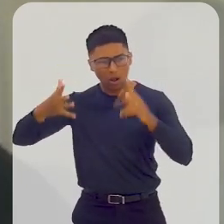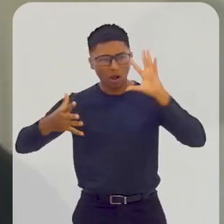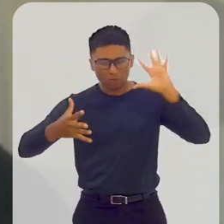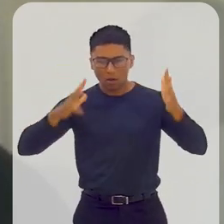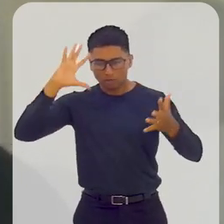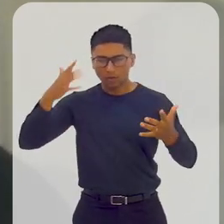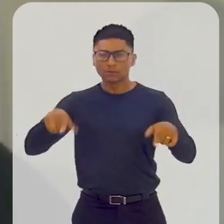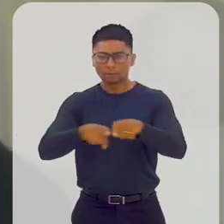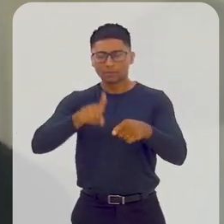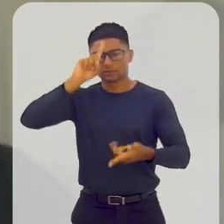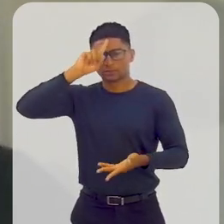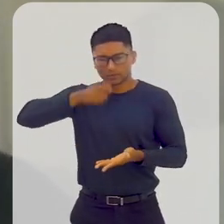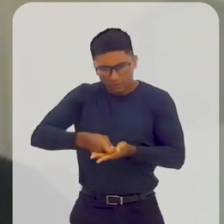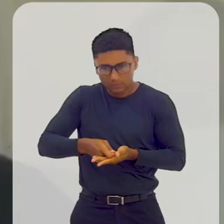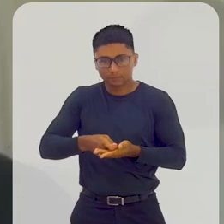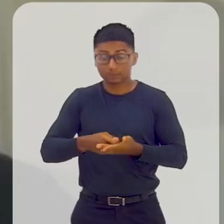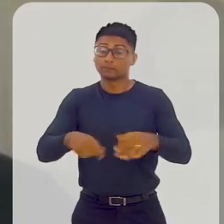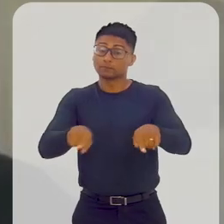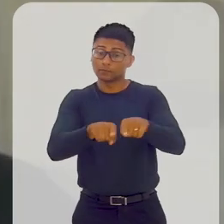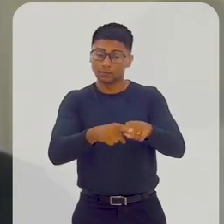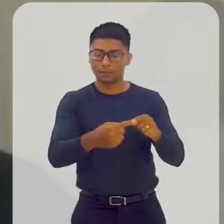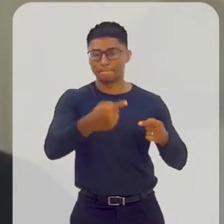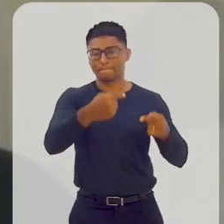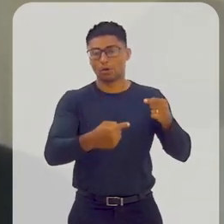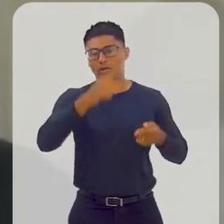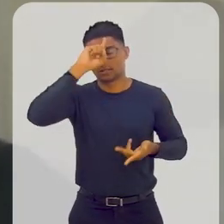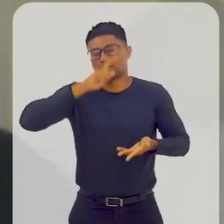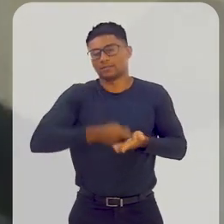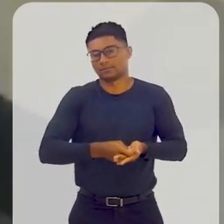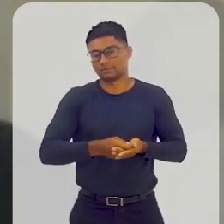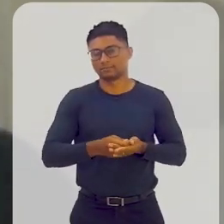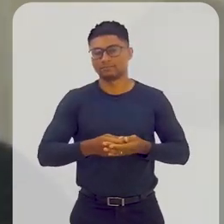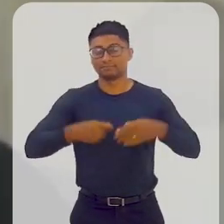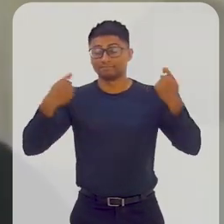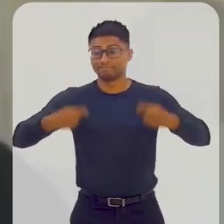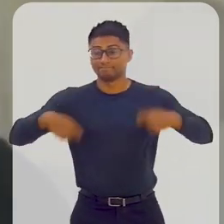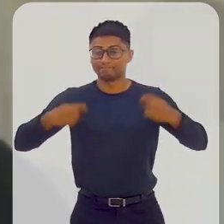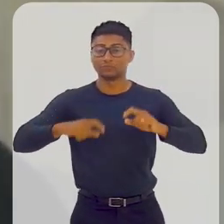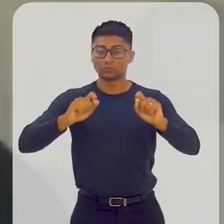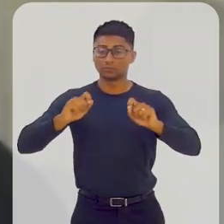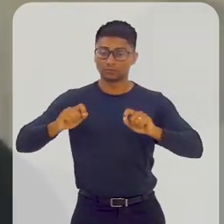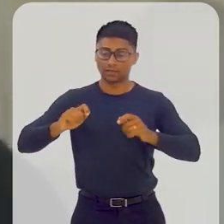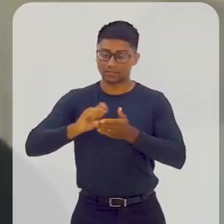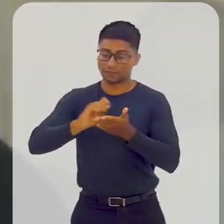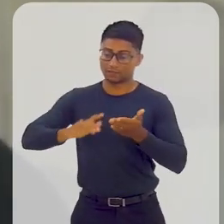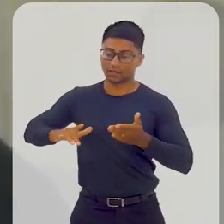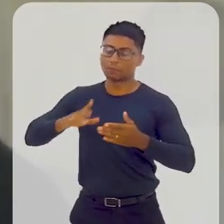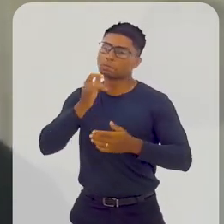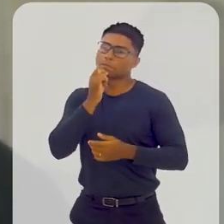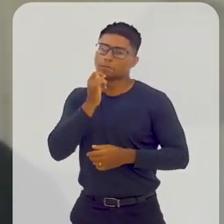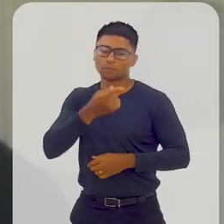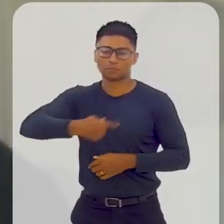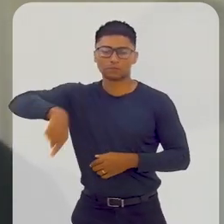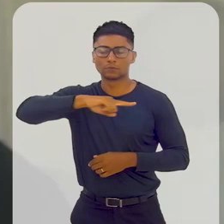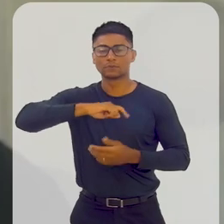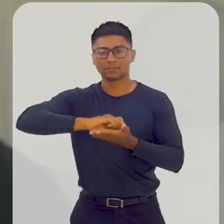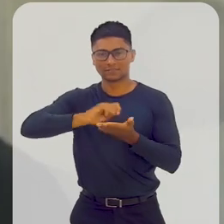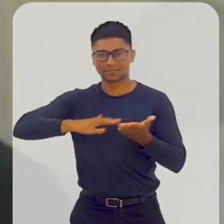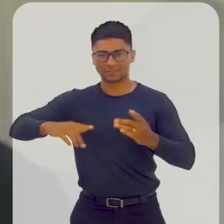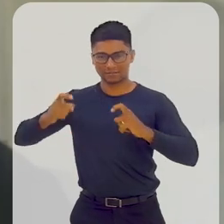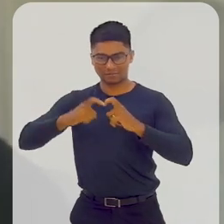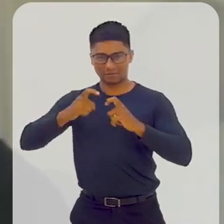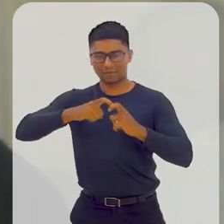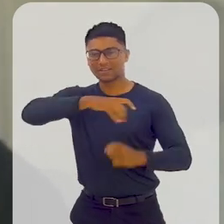que chega justamente as decisões. E as decisões políticas, né? Que dependem de um conjunto de atividades. A nossa atividade